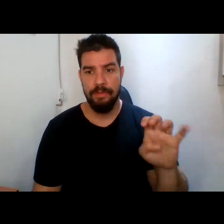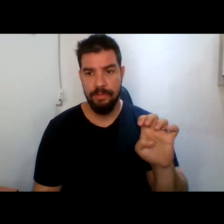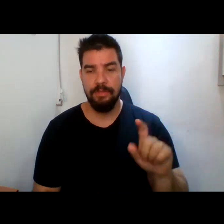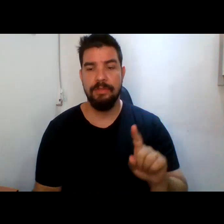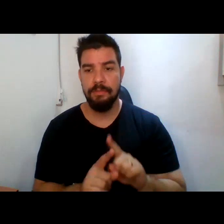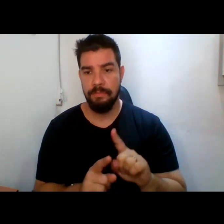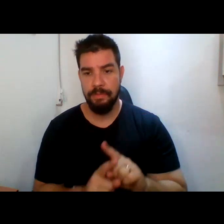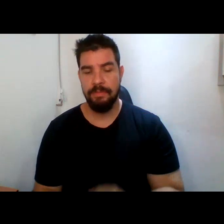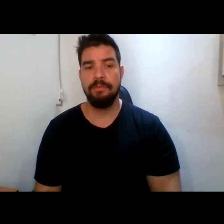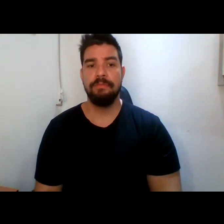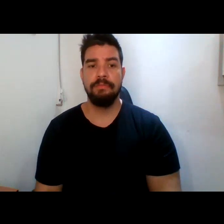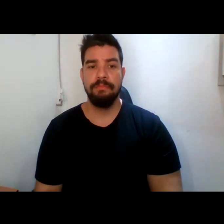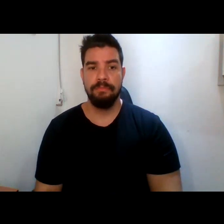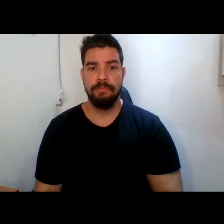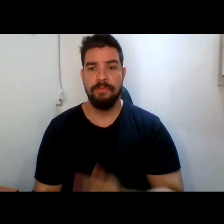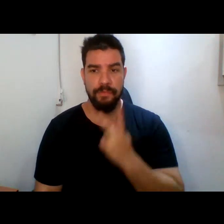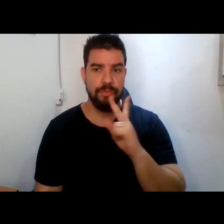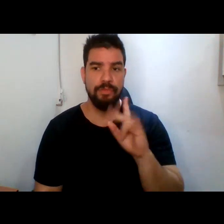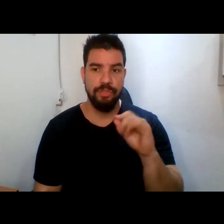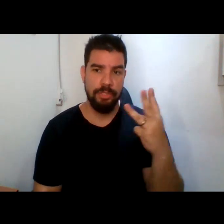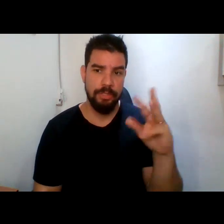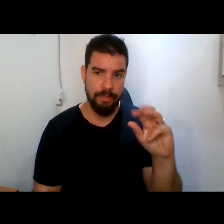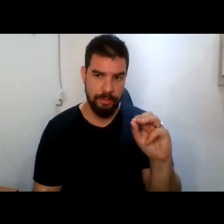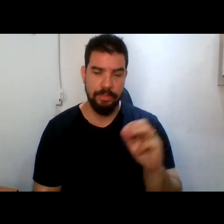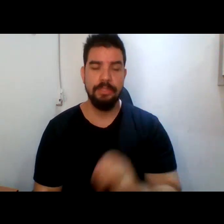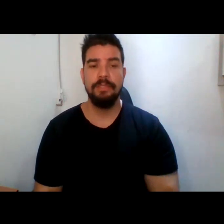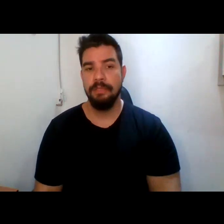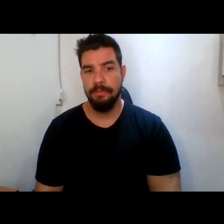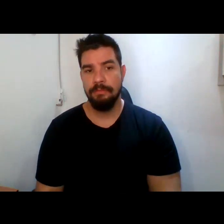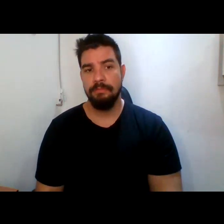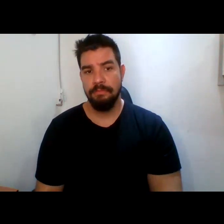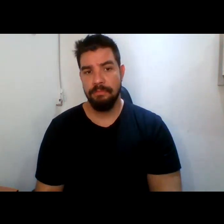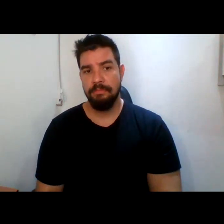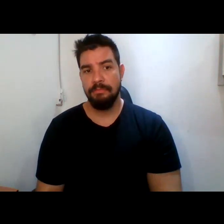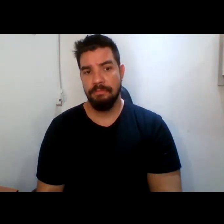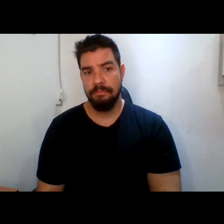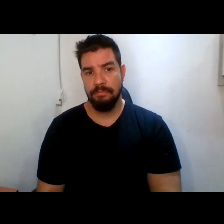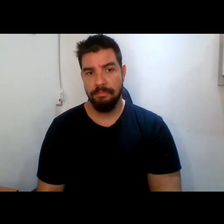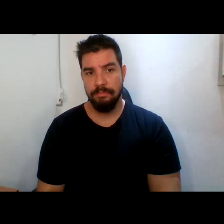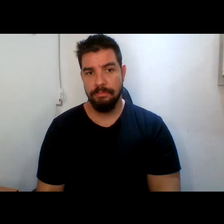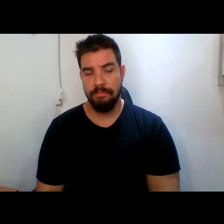Então, vocês devem estar falando da professora Marilza ou de mim, não sei.